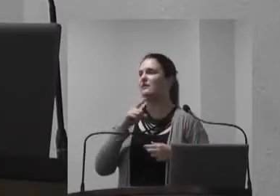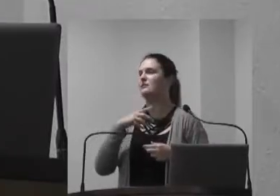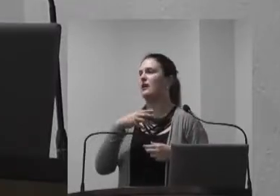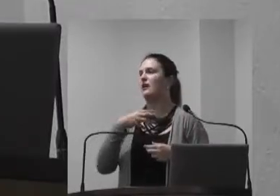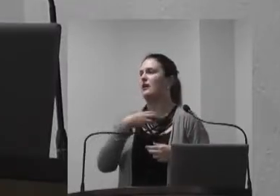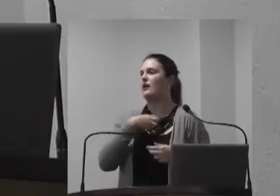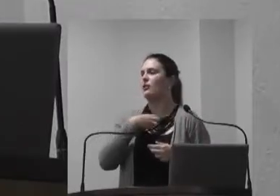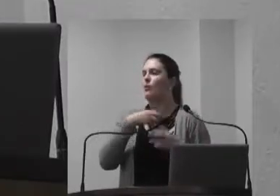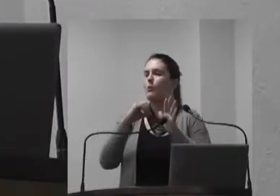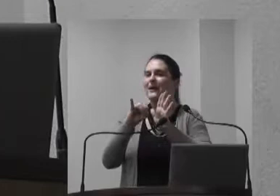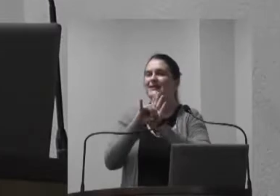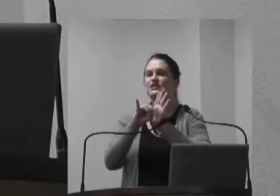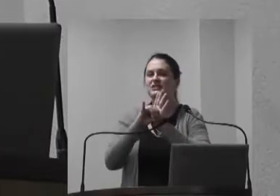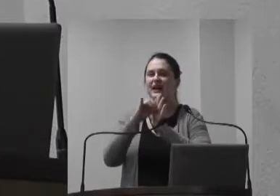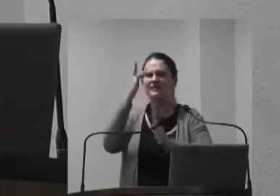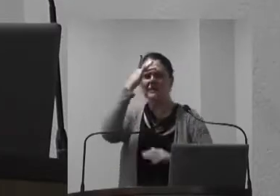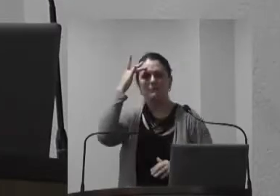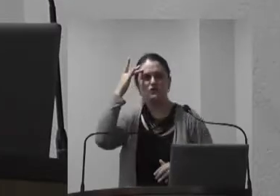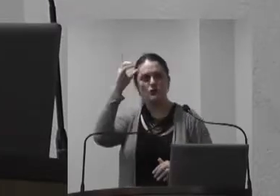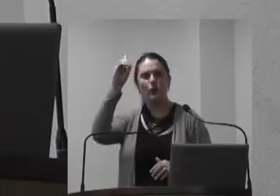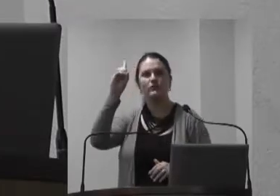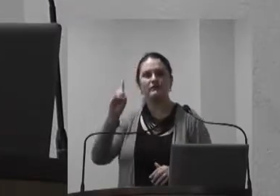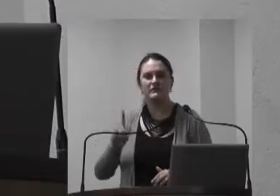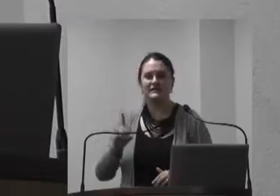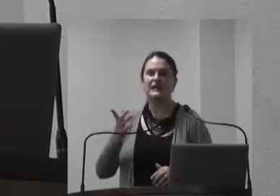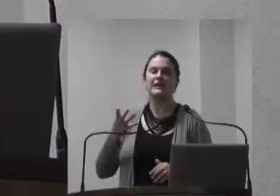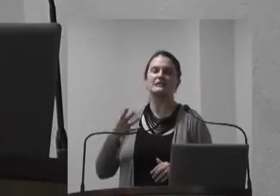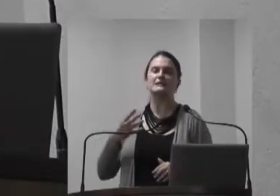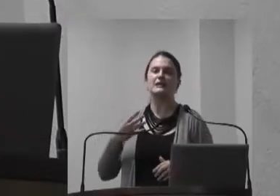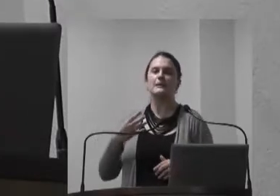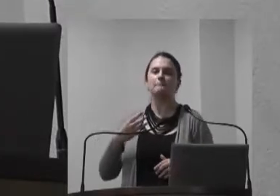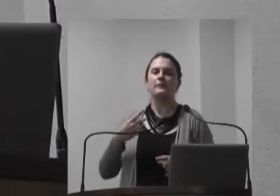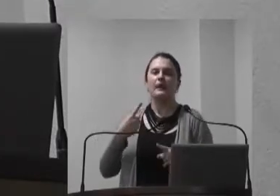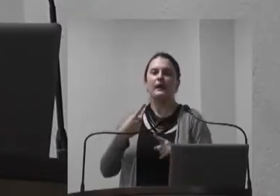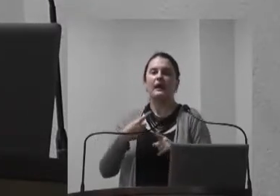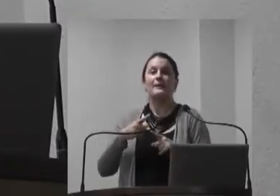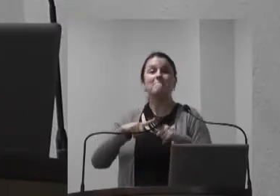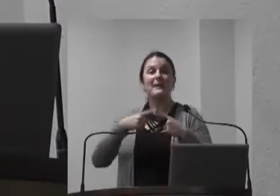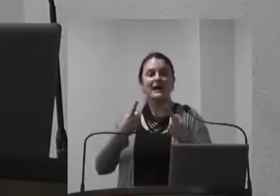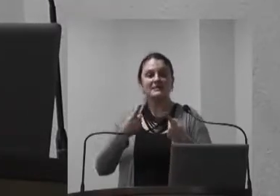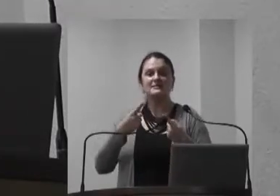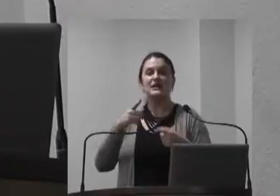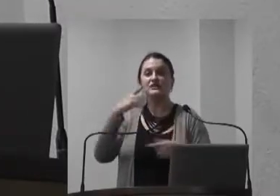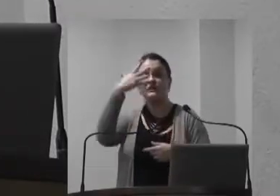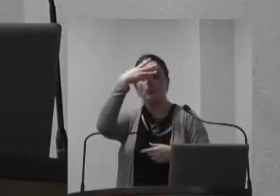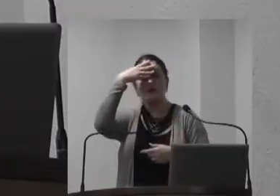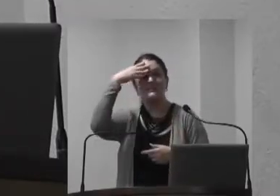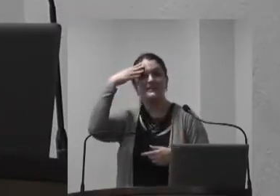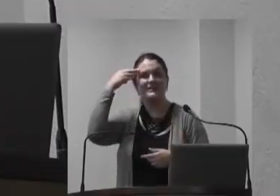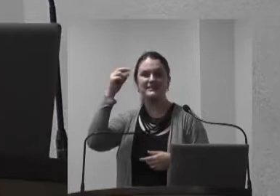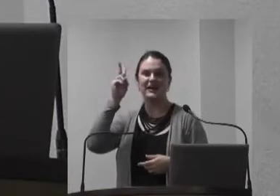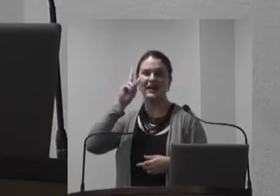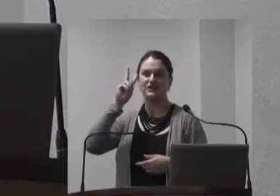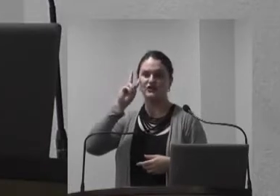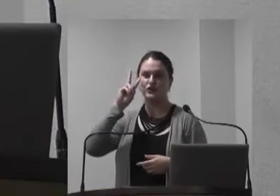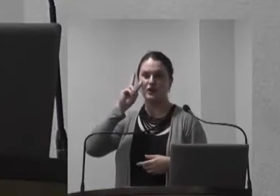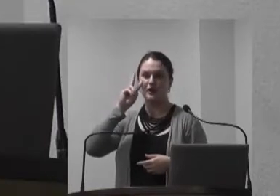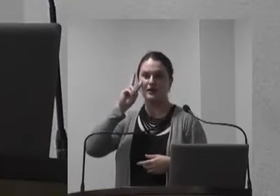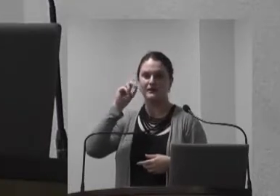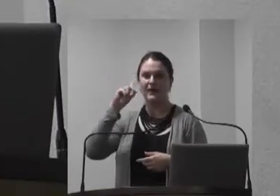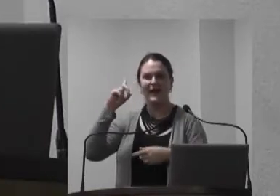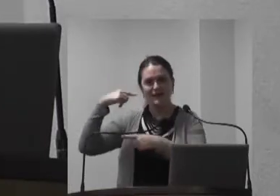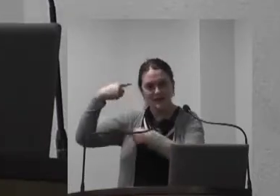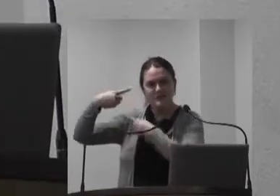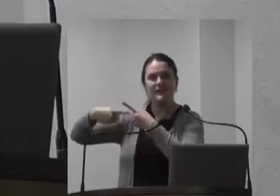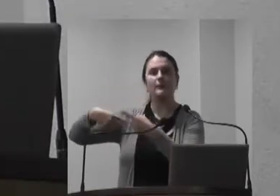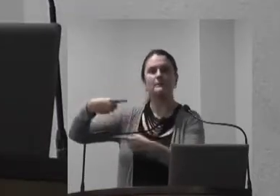ainda tem como uma identidade de pessoa com deficiência, mas a gente não pode esquecer a